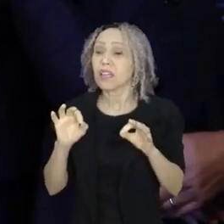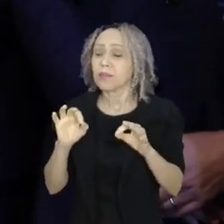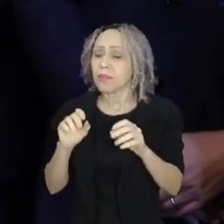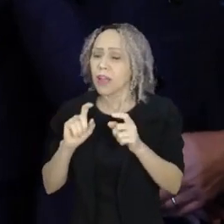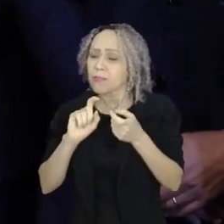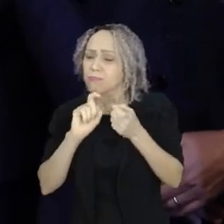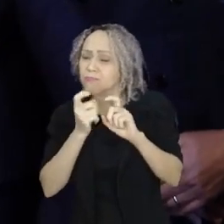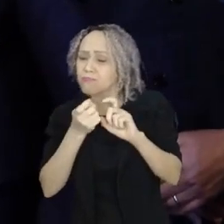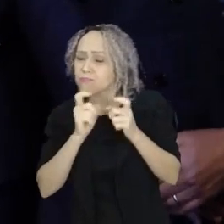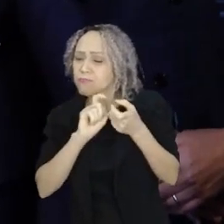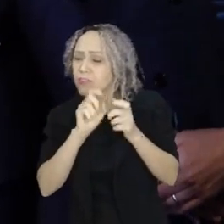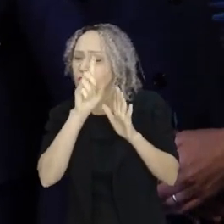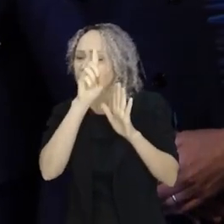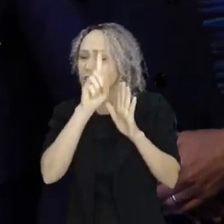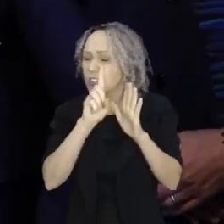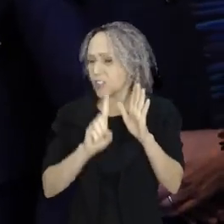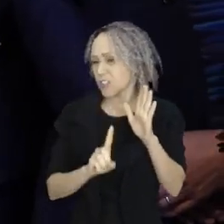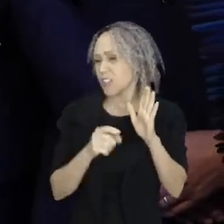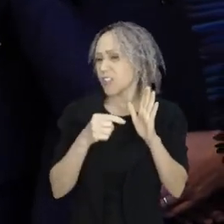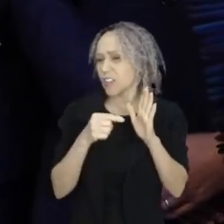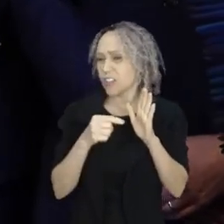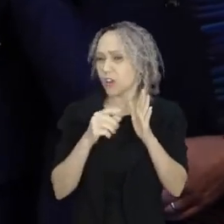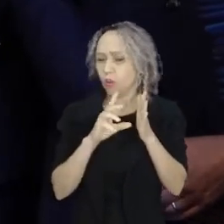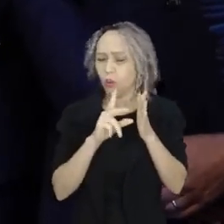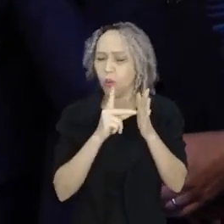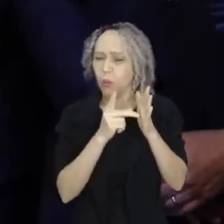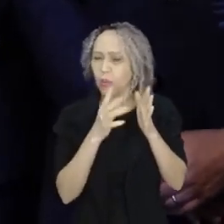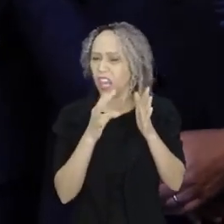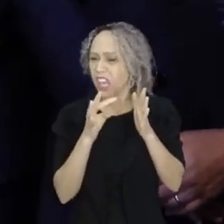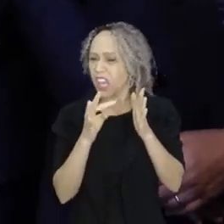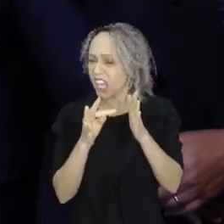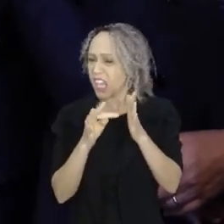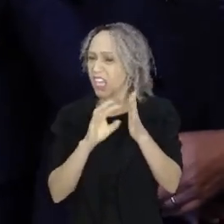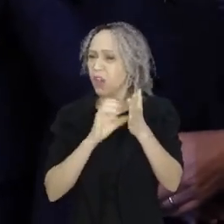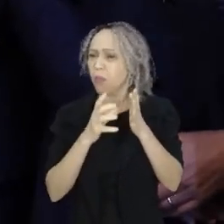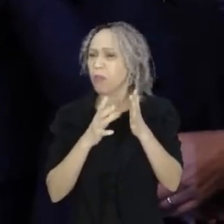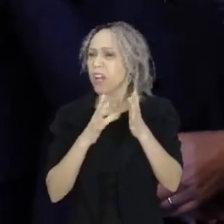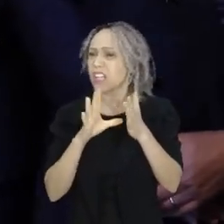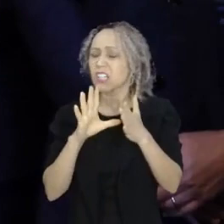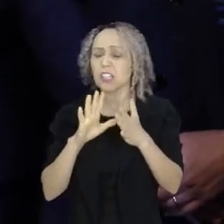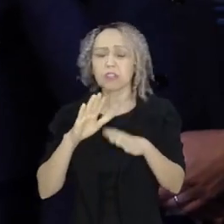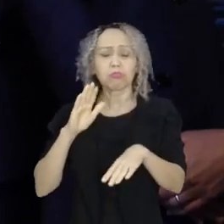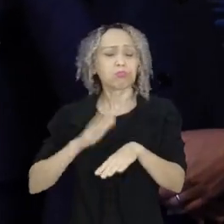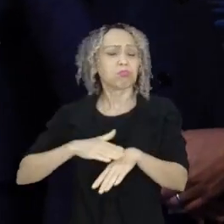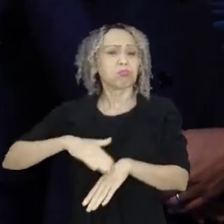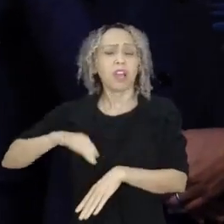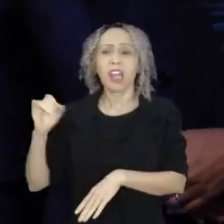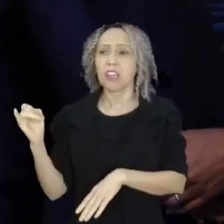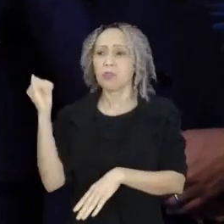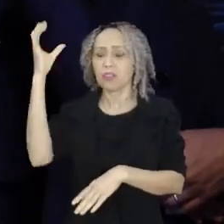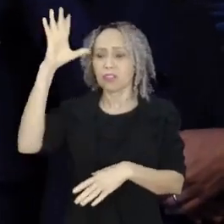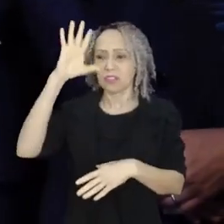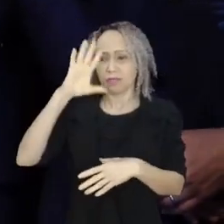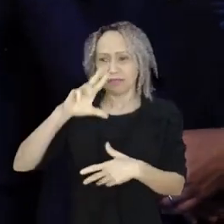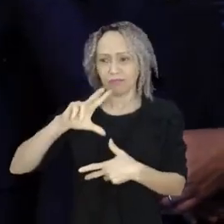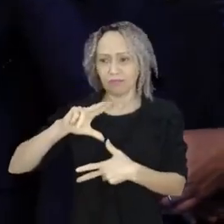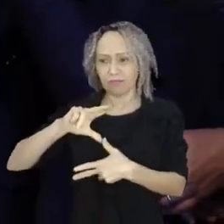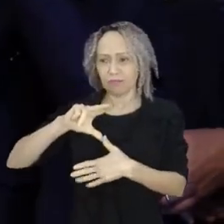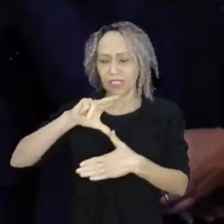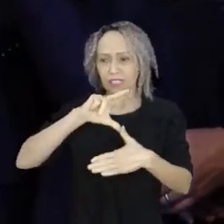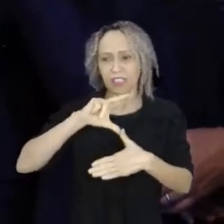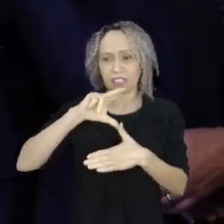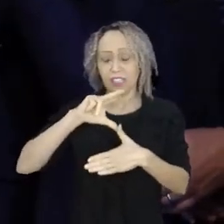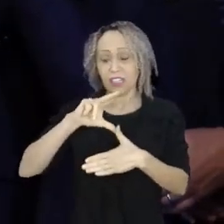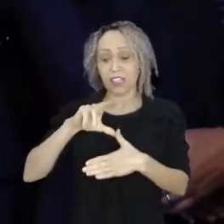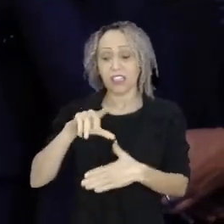que trabalhar muito para costurar as várias tendências que o nosso partido tem, e